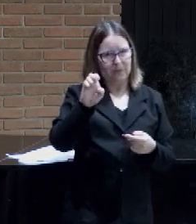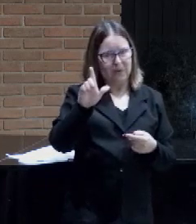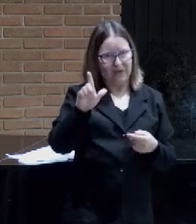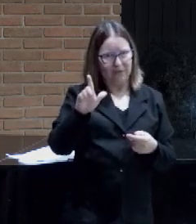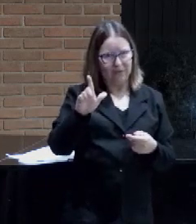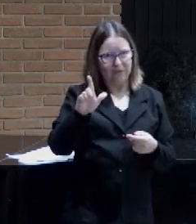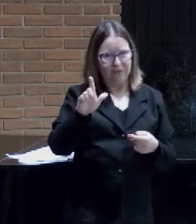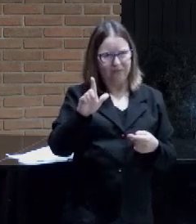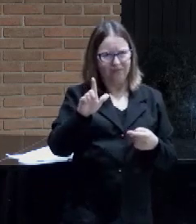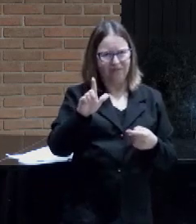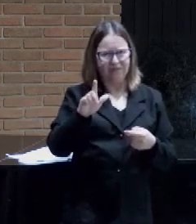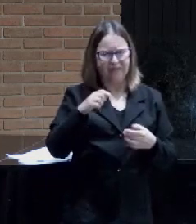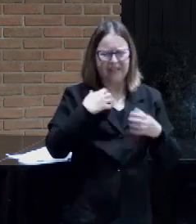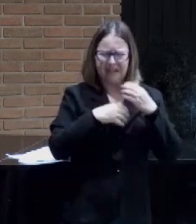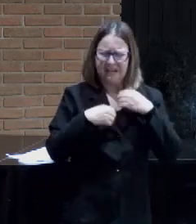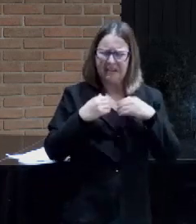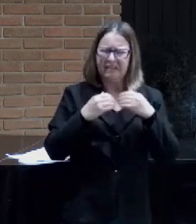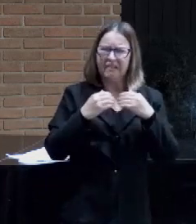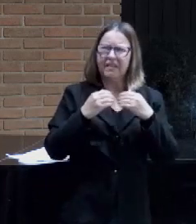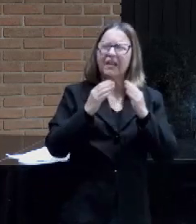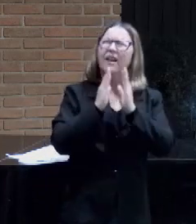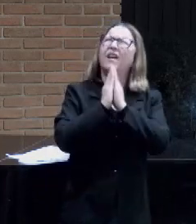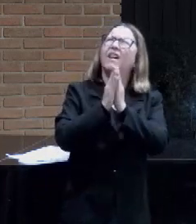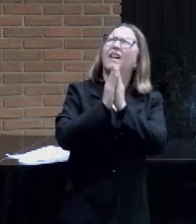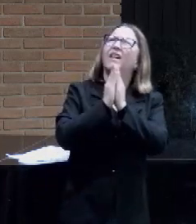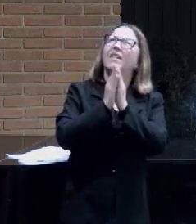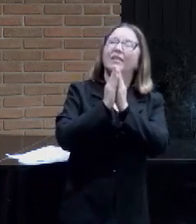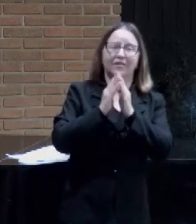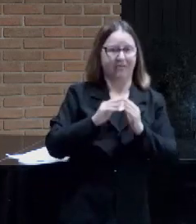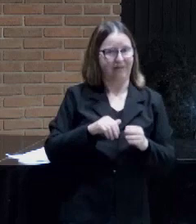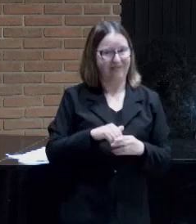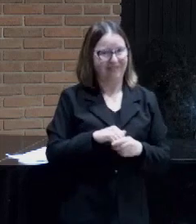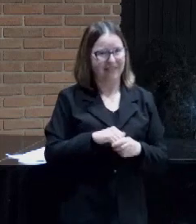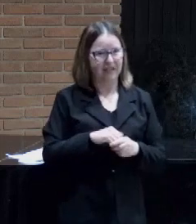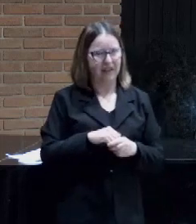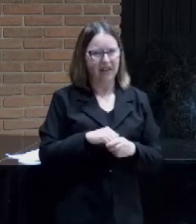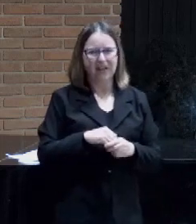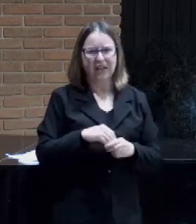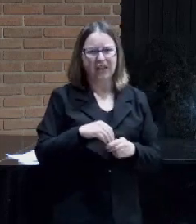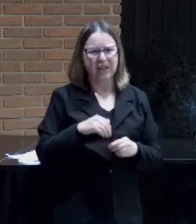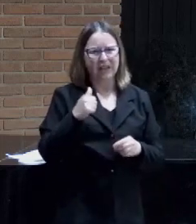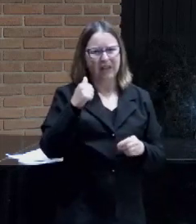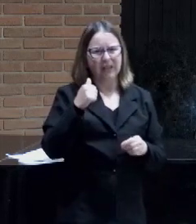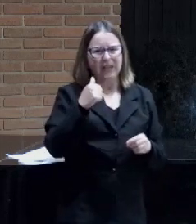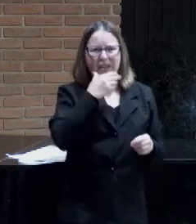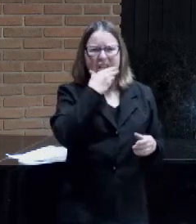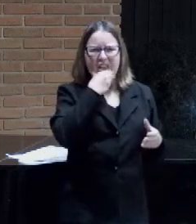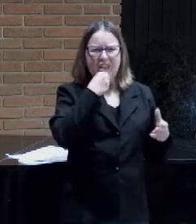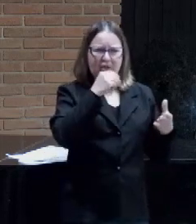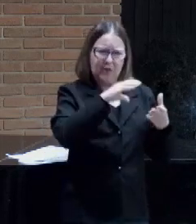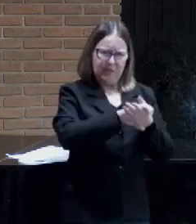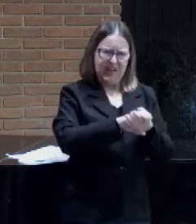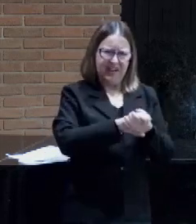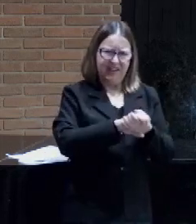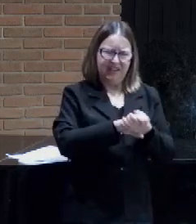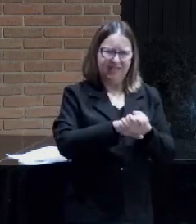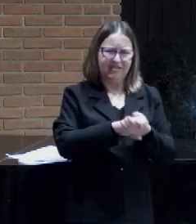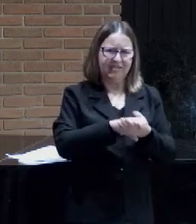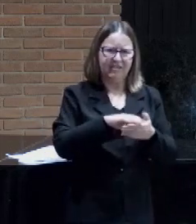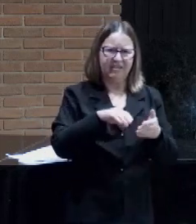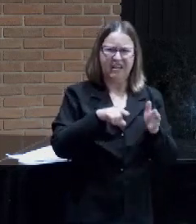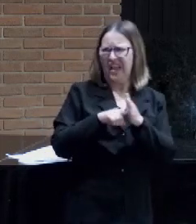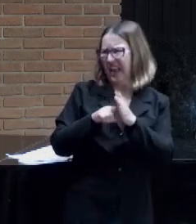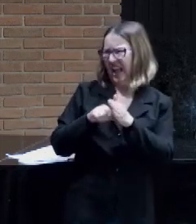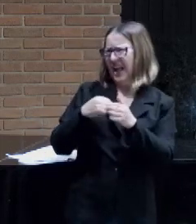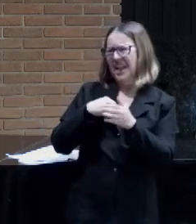ela e fala, mas mulher, eu não te sou melhor do que filhos? Ela fala, não, você não é. Tadinho dele, né? Deve ter ficado bem chateado